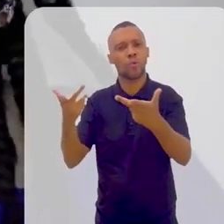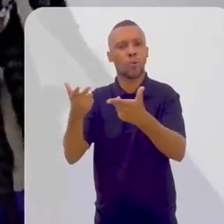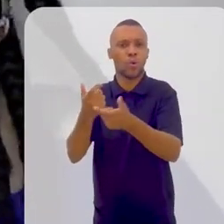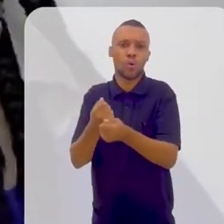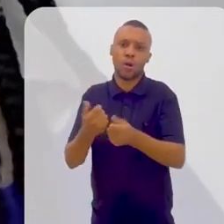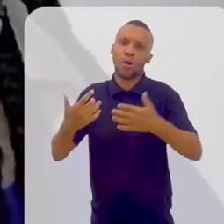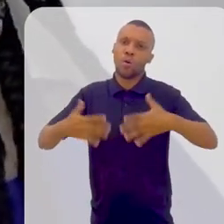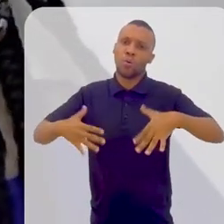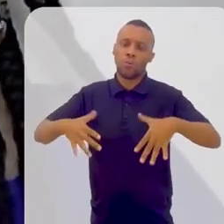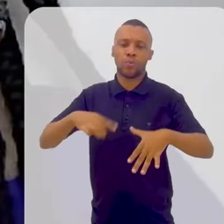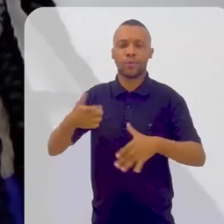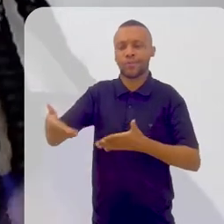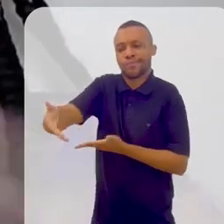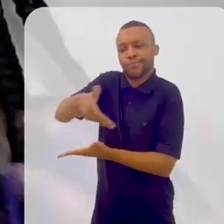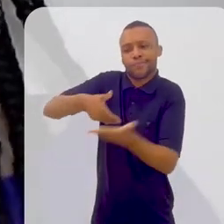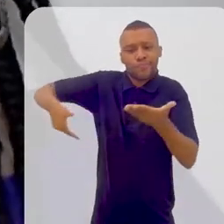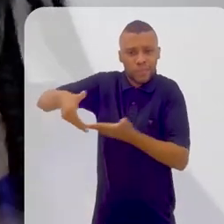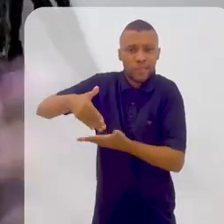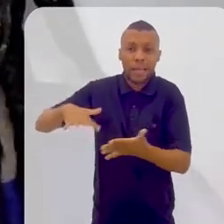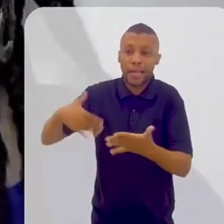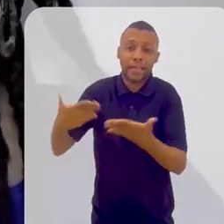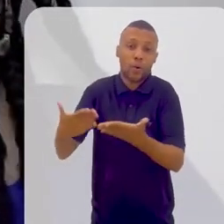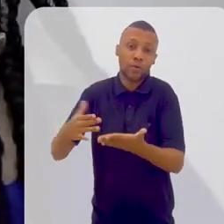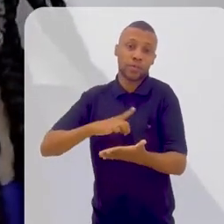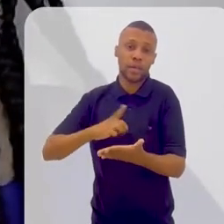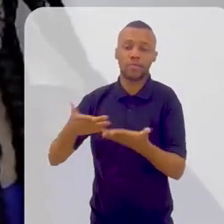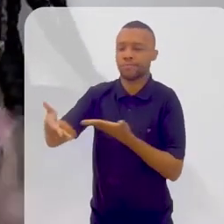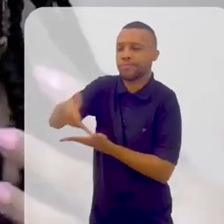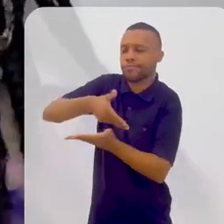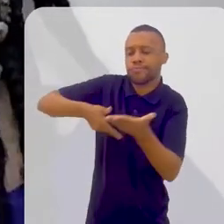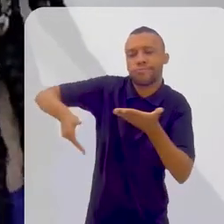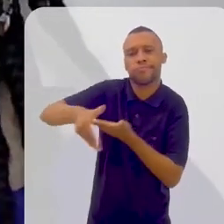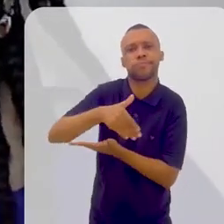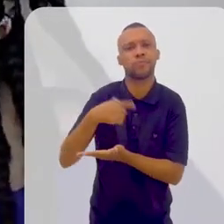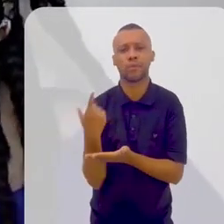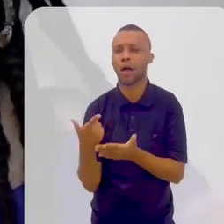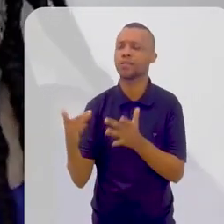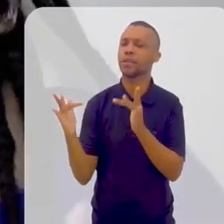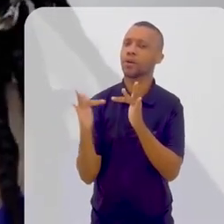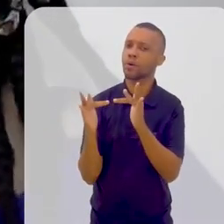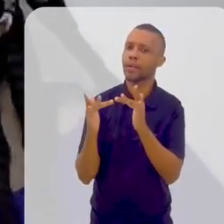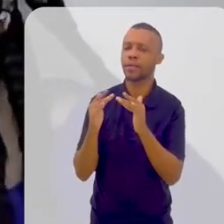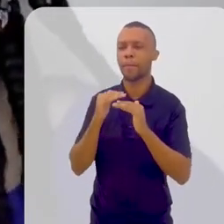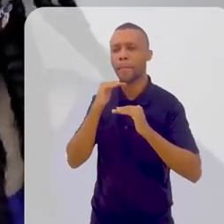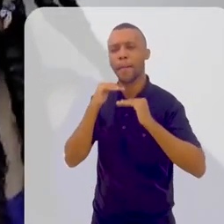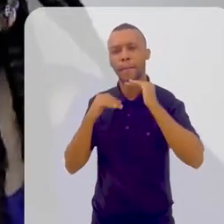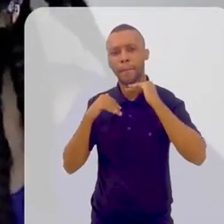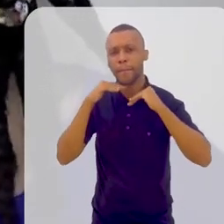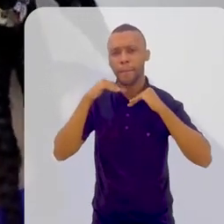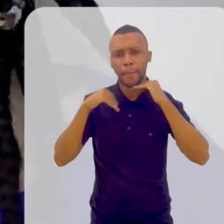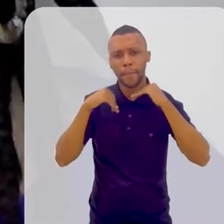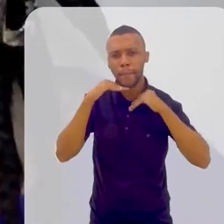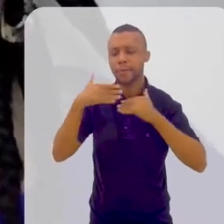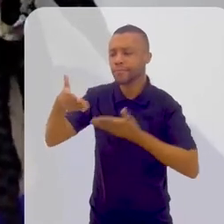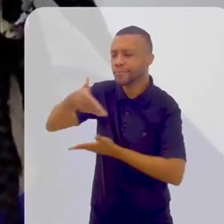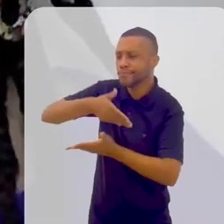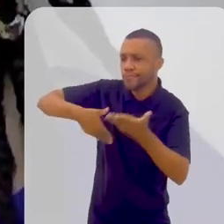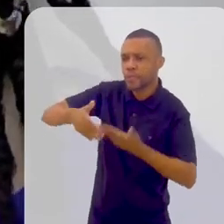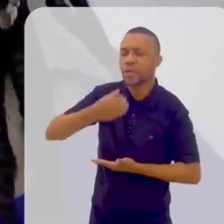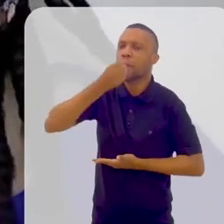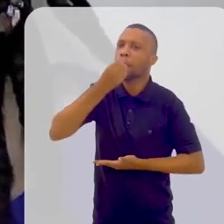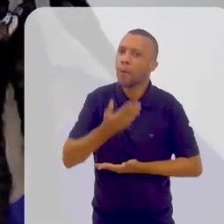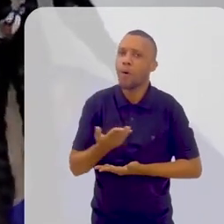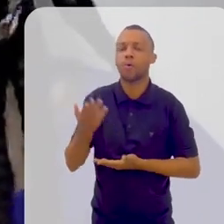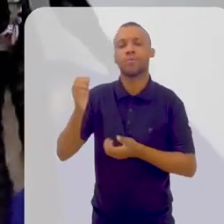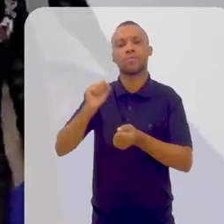cara incrível. A gente tinha uma troca, tem ainda, porque a gente já se fala, né? A gente tinha uma troca. Ele falava